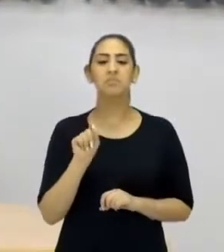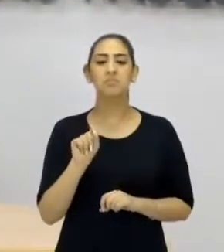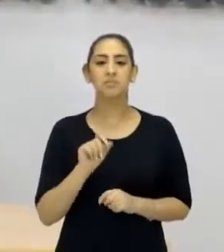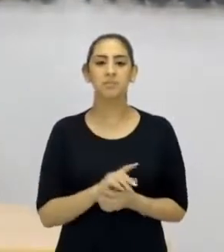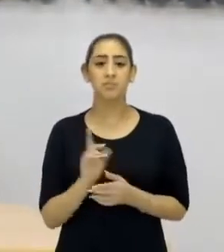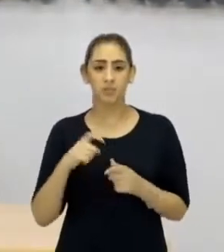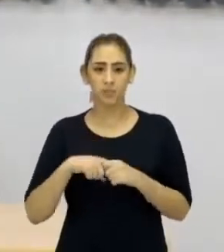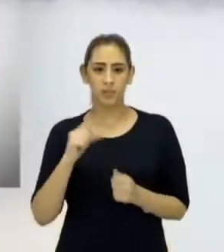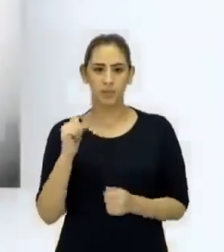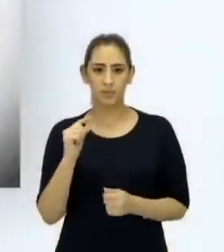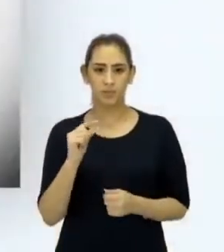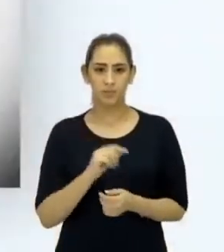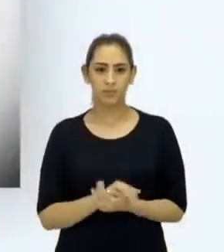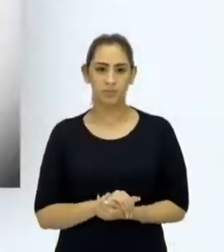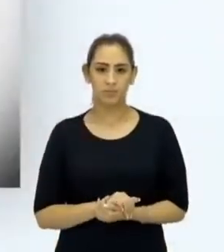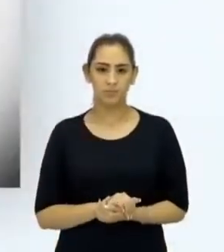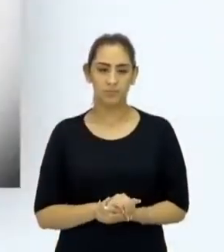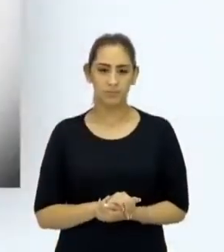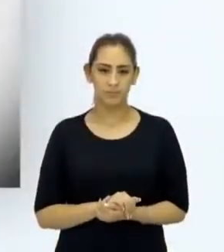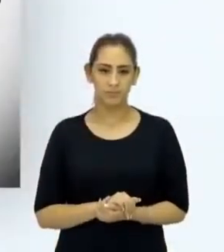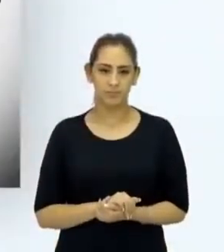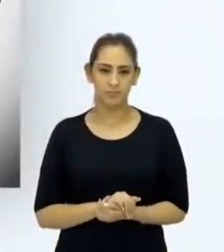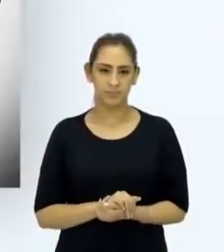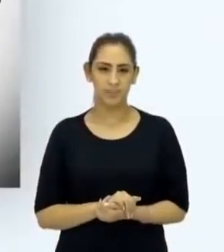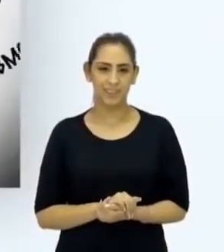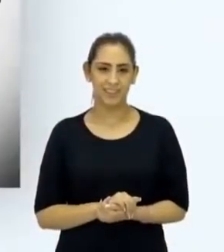aí daqui a pouco.